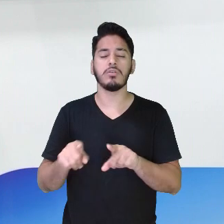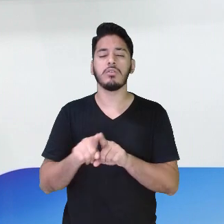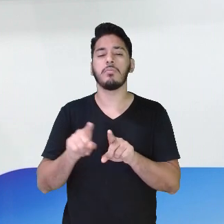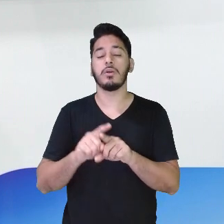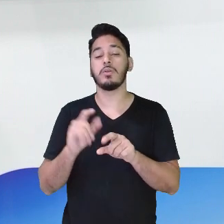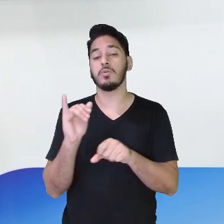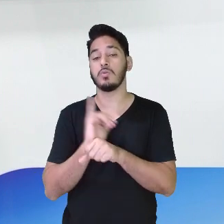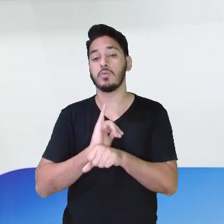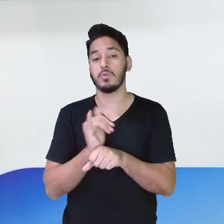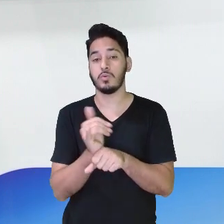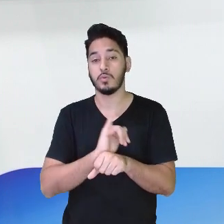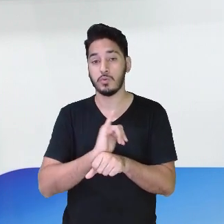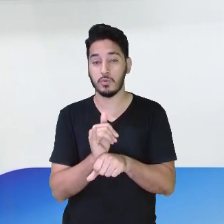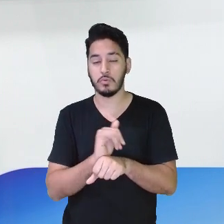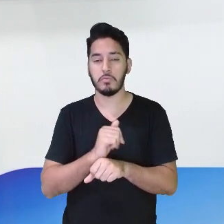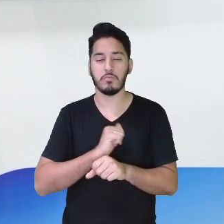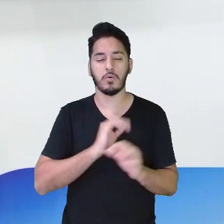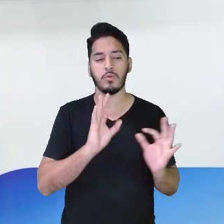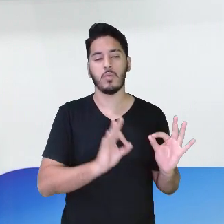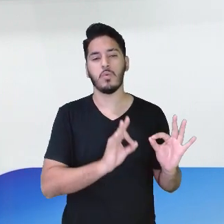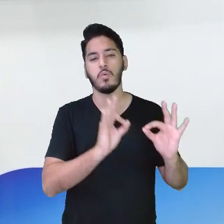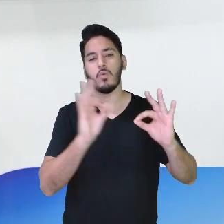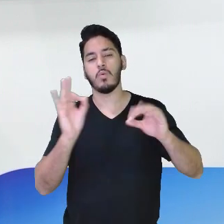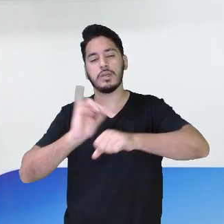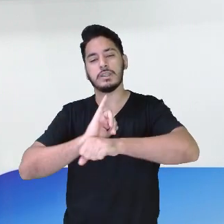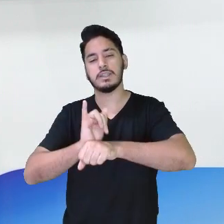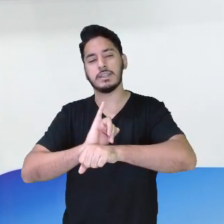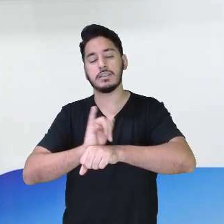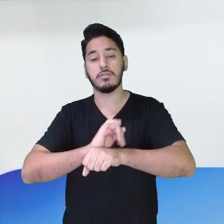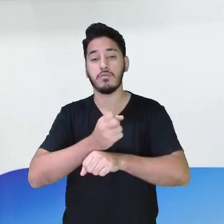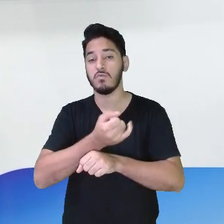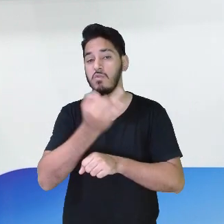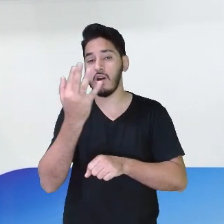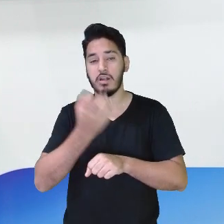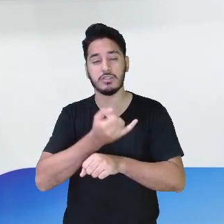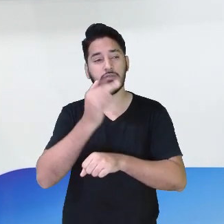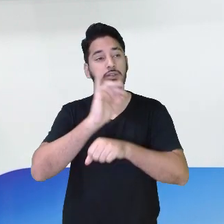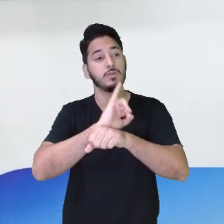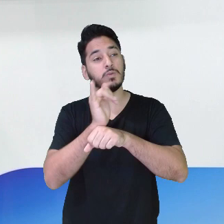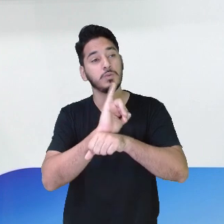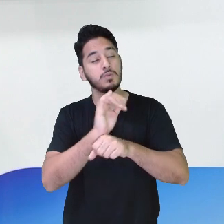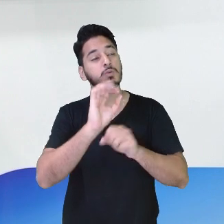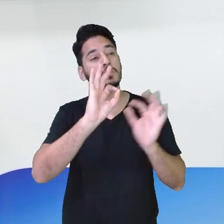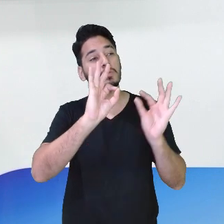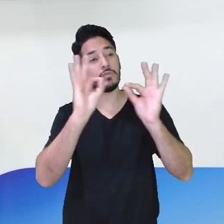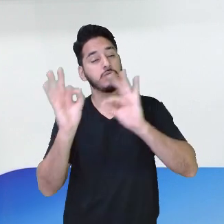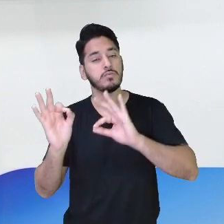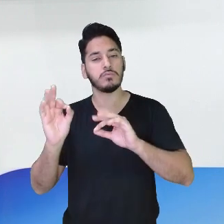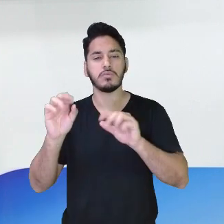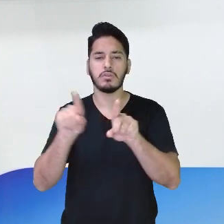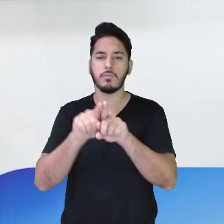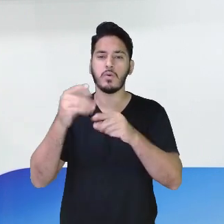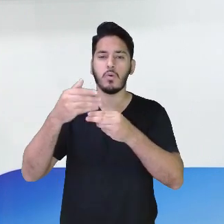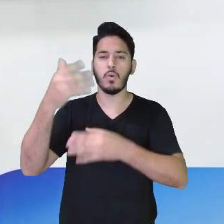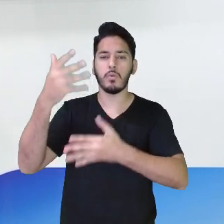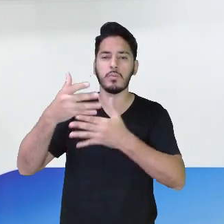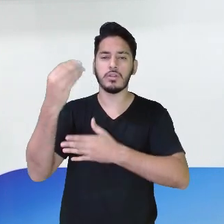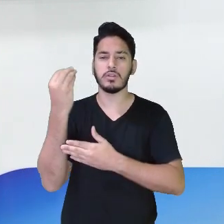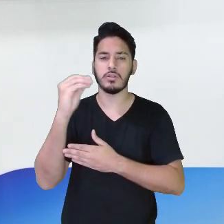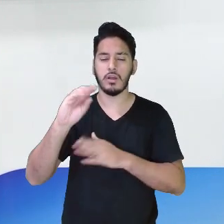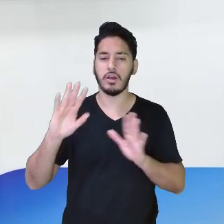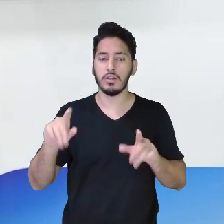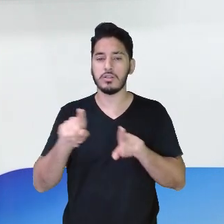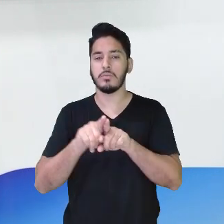aula quantas vezes você quiser lá no canal do Educa Recife no YouTube e pode deixar também o teu comentário. Você pode